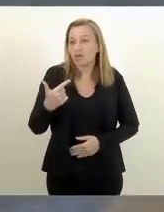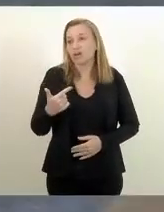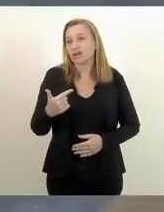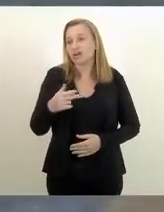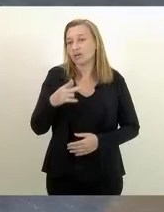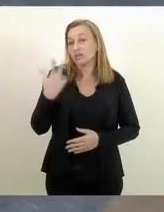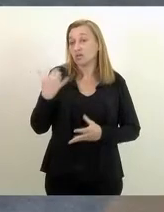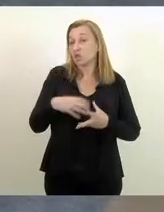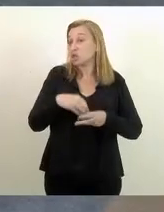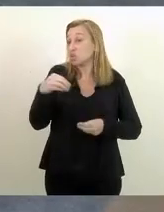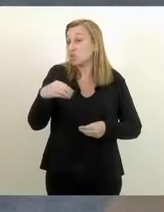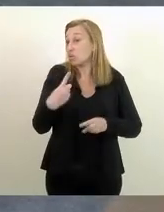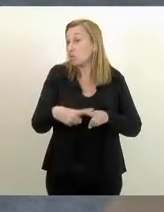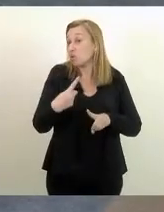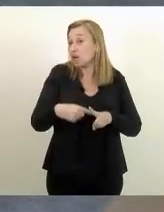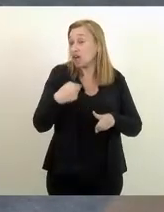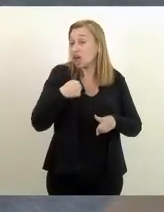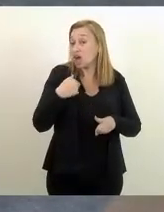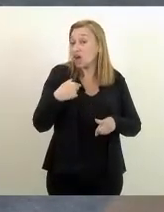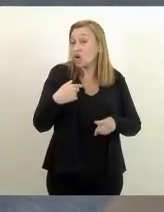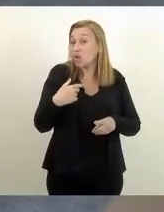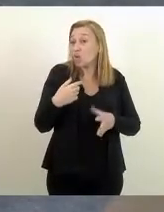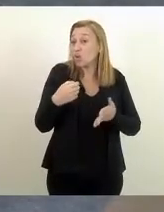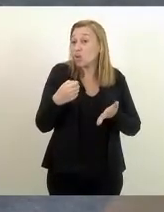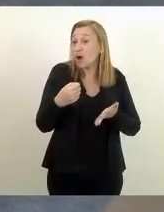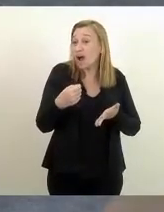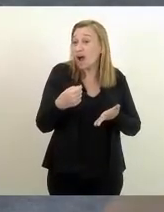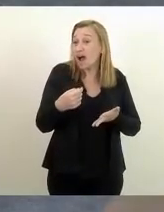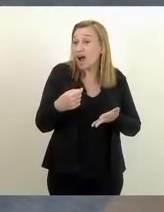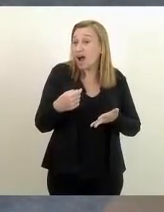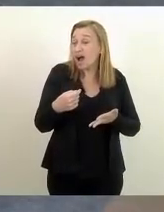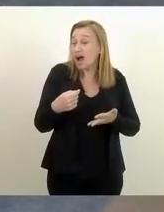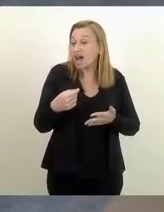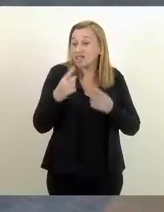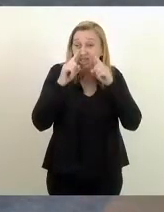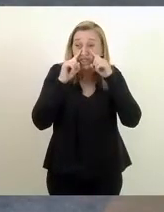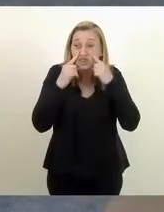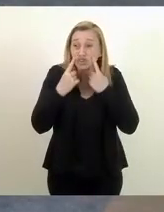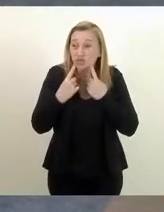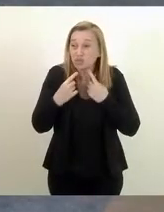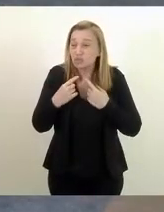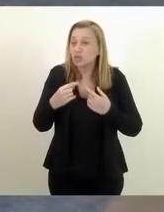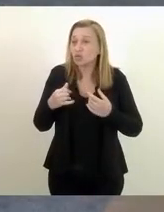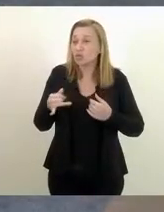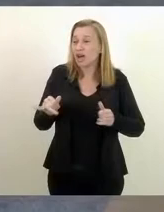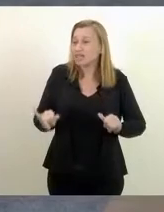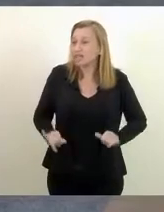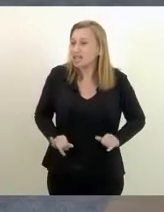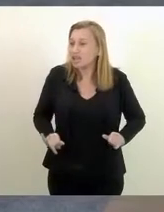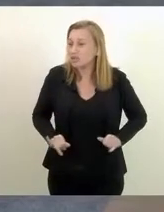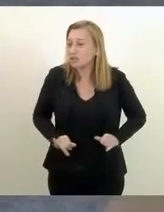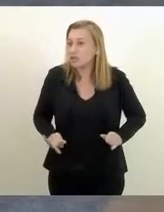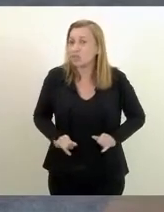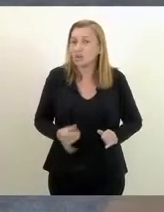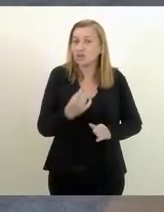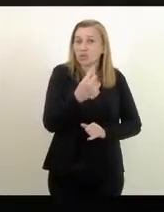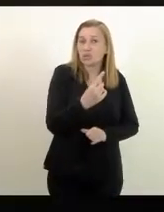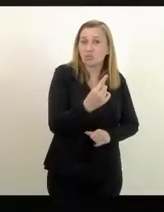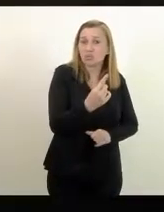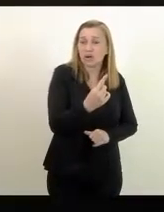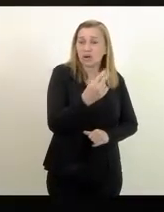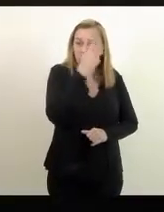Eu digo isso porque o luto da perda quando se vê alguém, quando se enfrenta o óbito, quando se